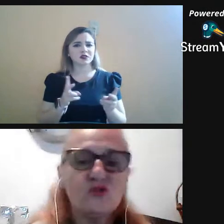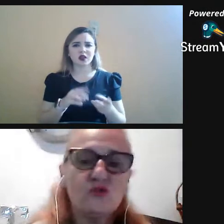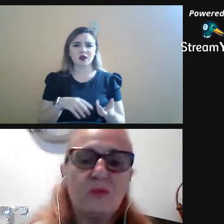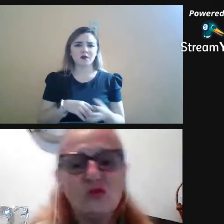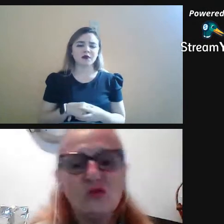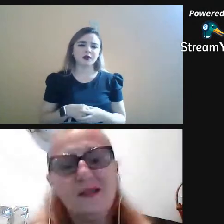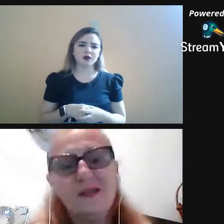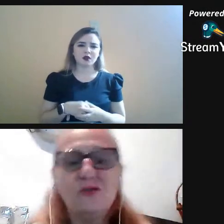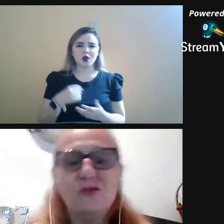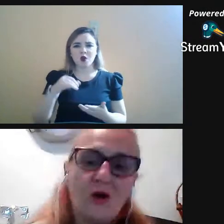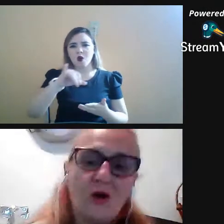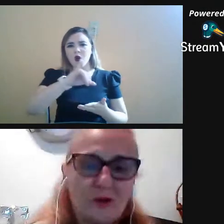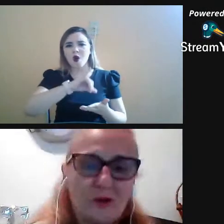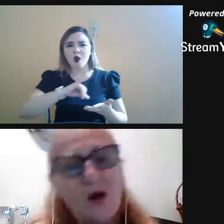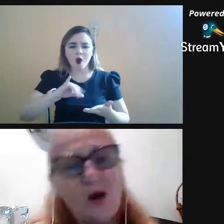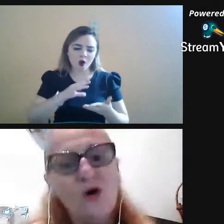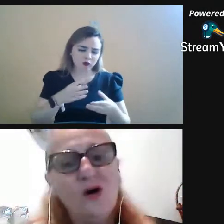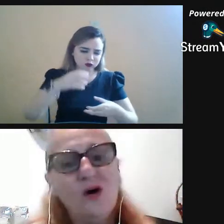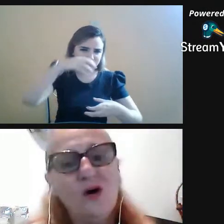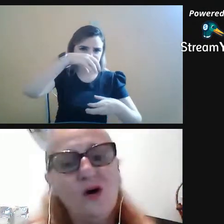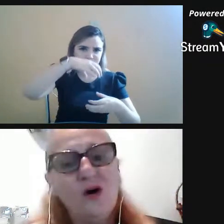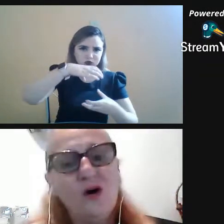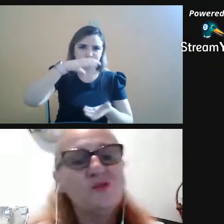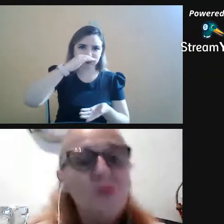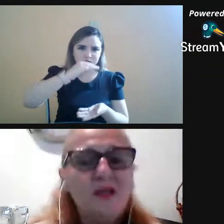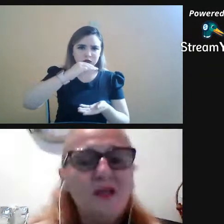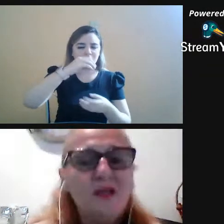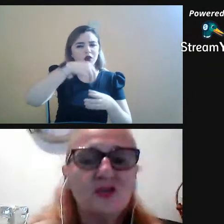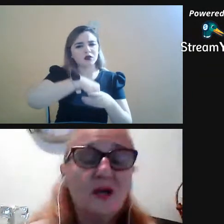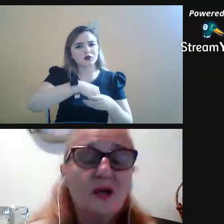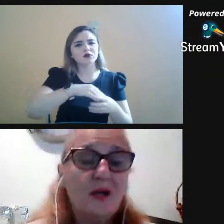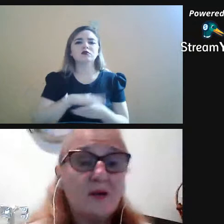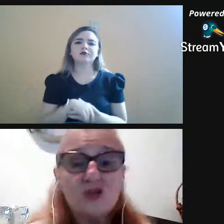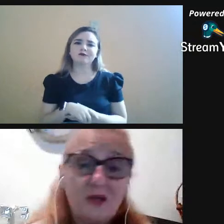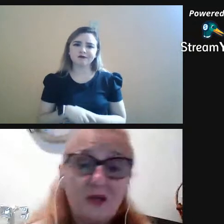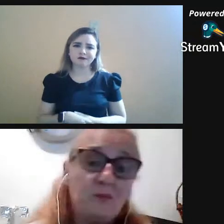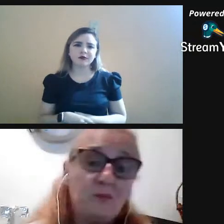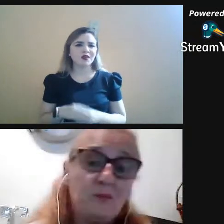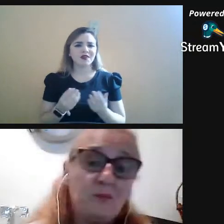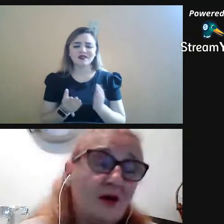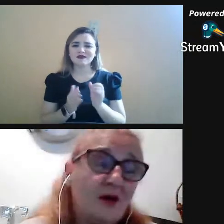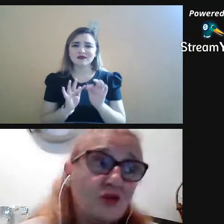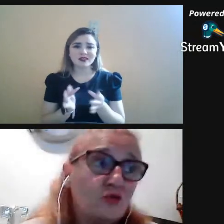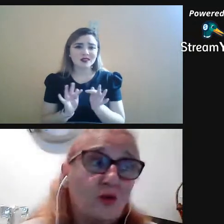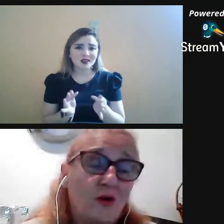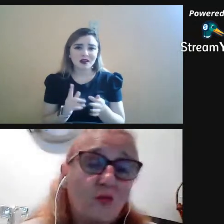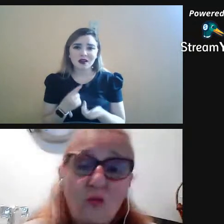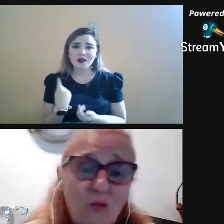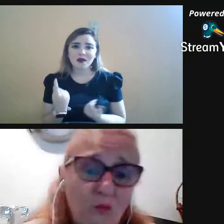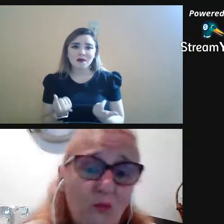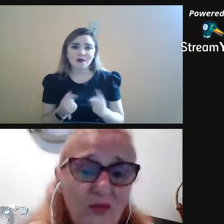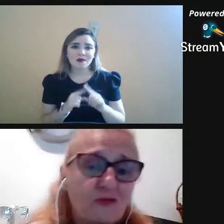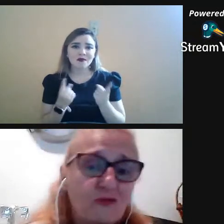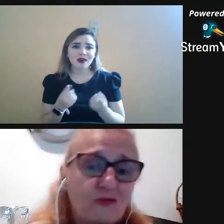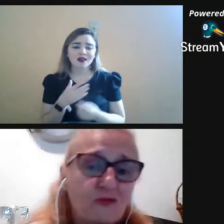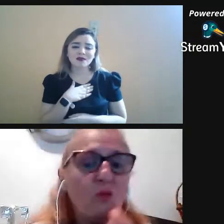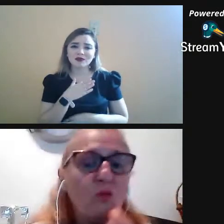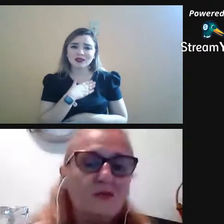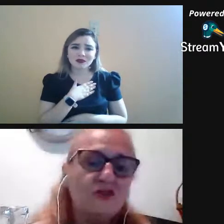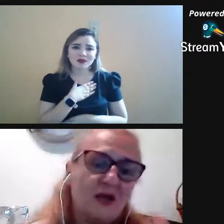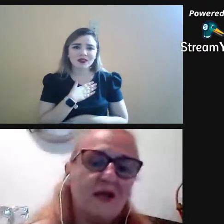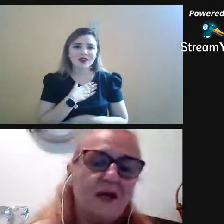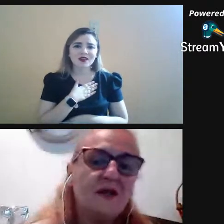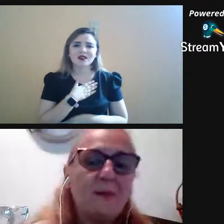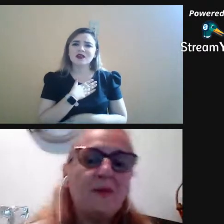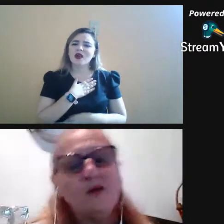Zona Sul para jogar dentro do local, para jogar o óleo, essas coisas mínimas, mas que, para mim, eu acho que eu estou algum... Nem que for um grão